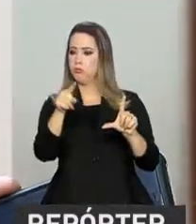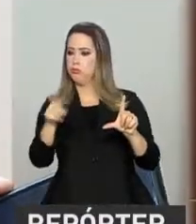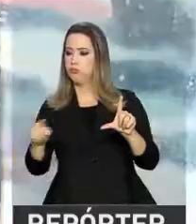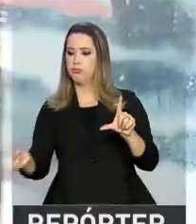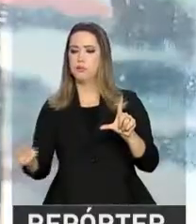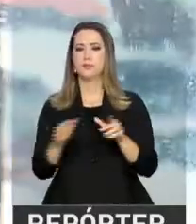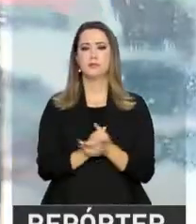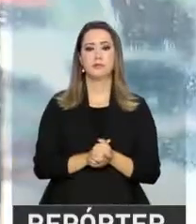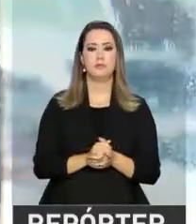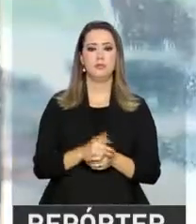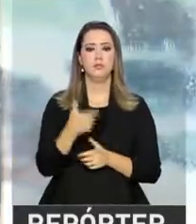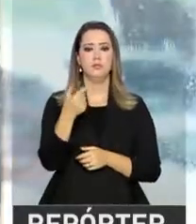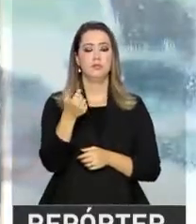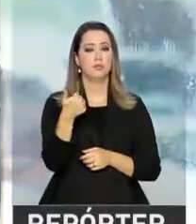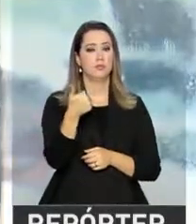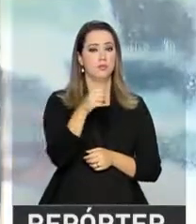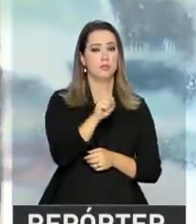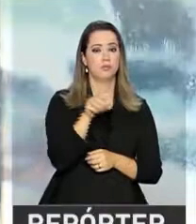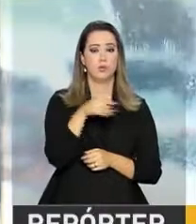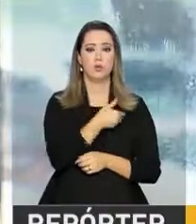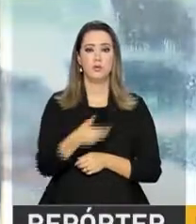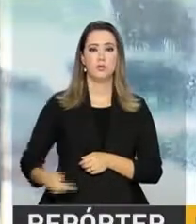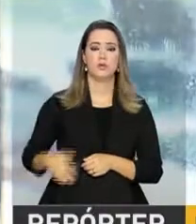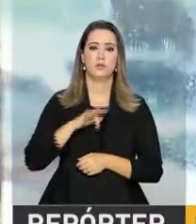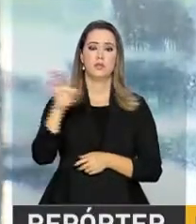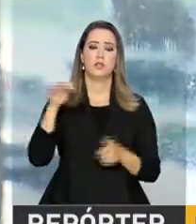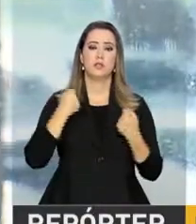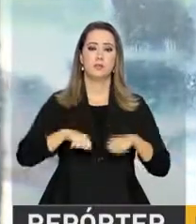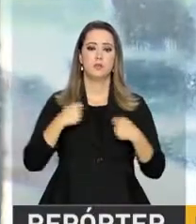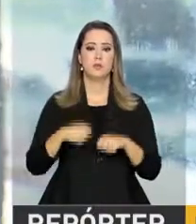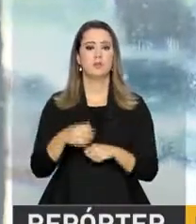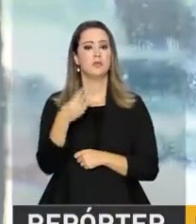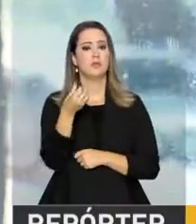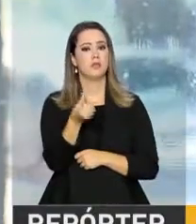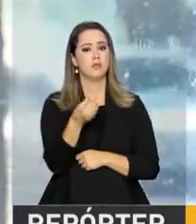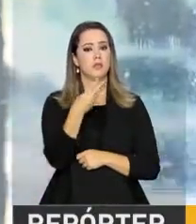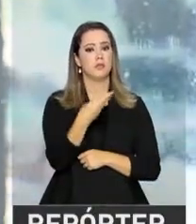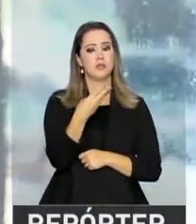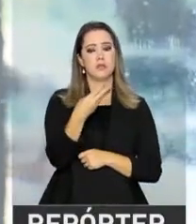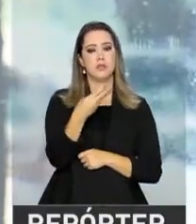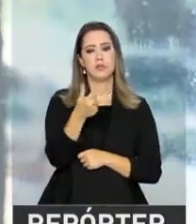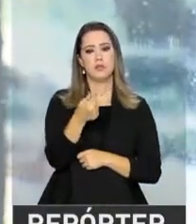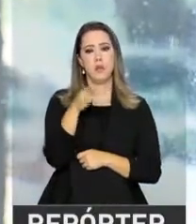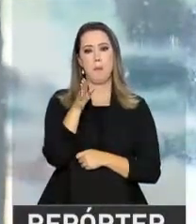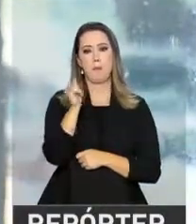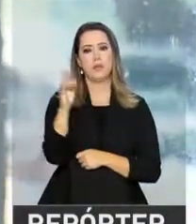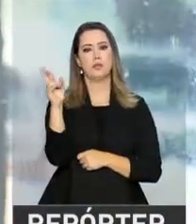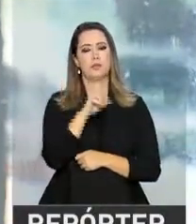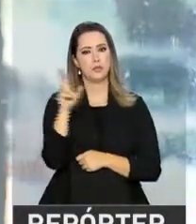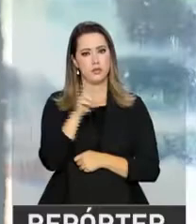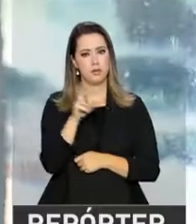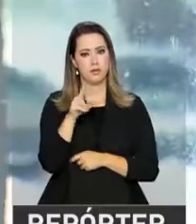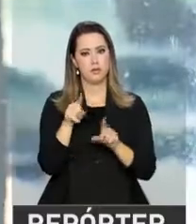brasileiro em 2018 o governo federal vai precisar de 637 bilhões e meio de reais